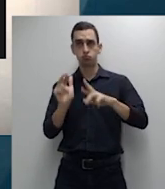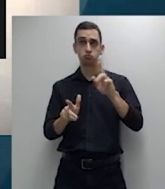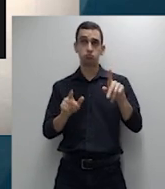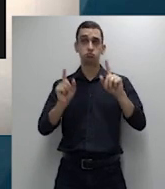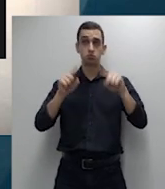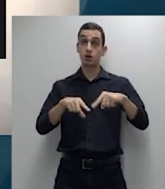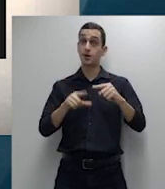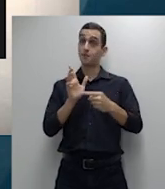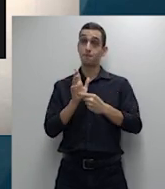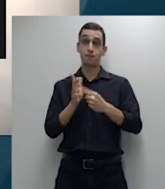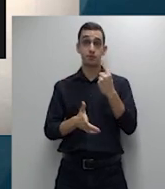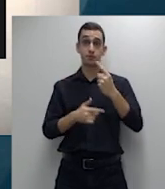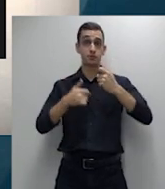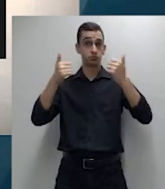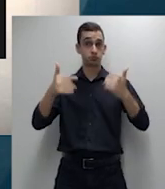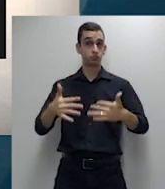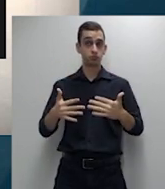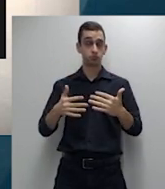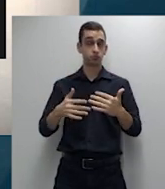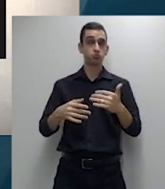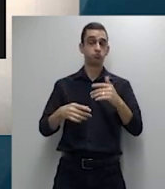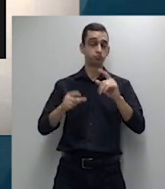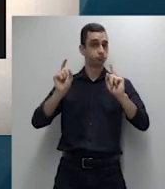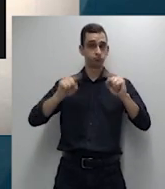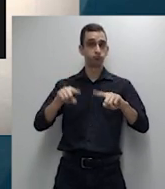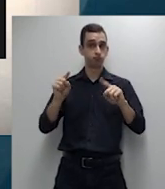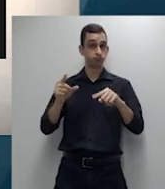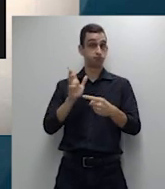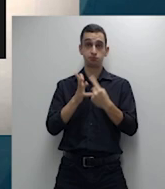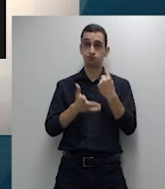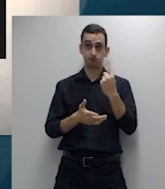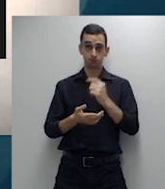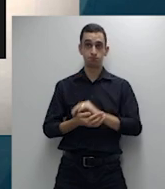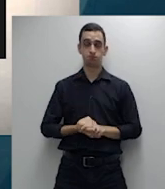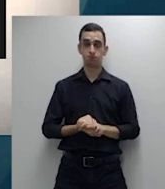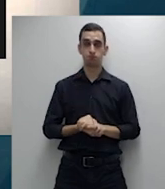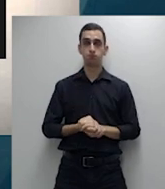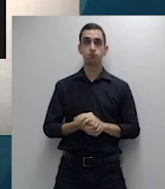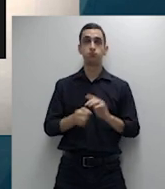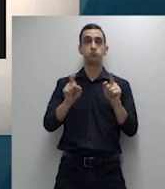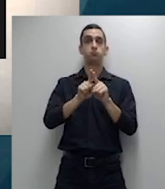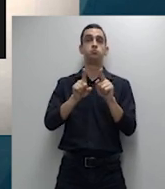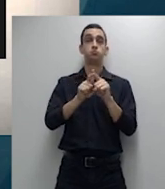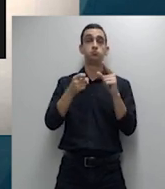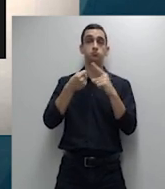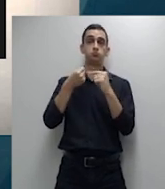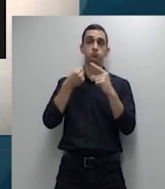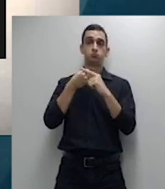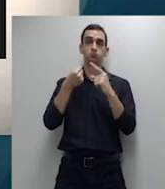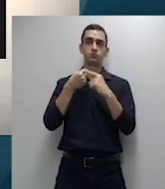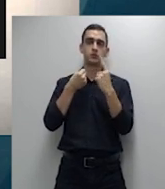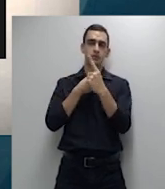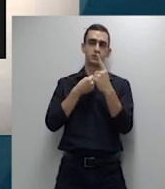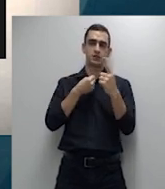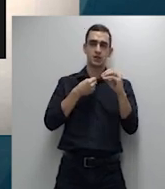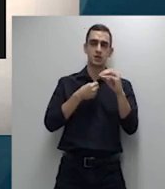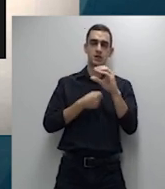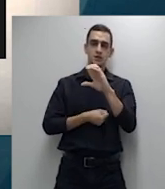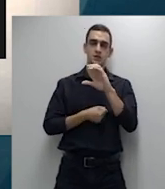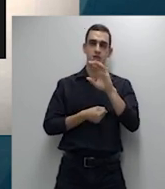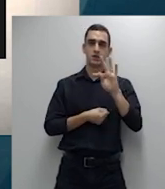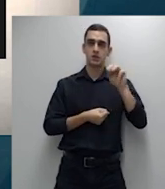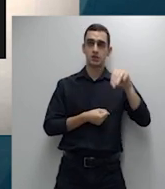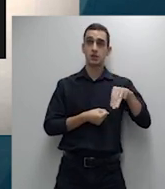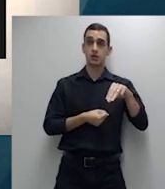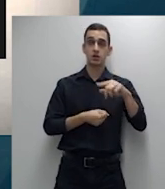em relação a essa tese e há a menção artigo 110 do CTN segundo o qual a lei